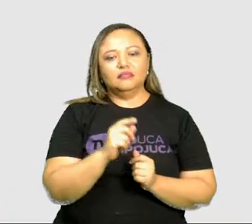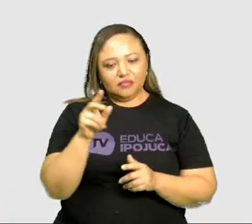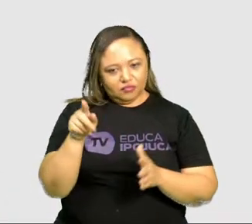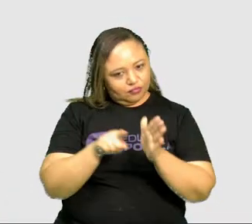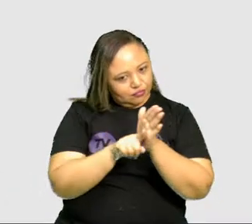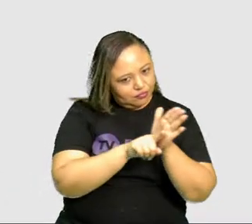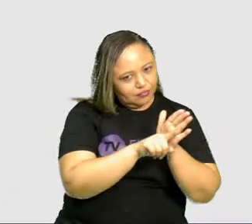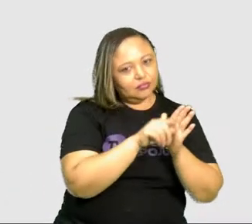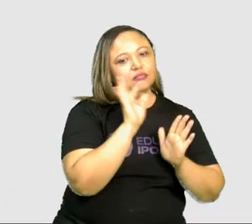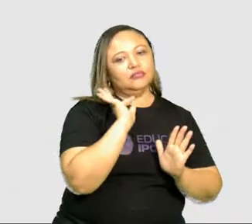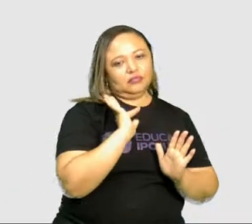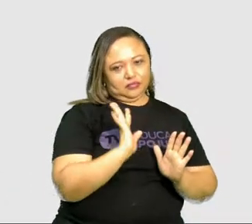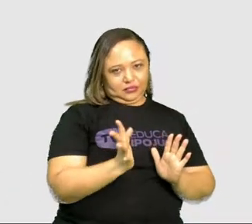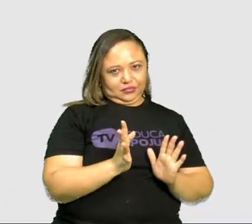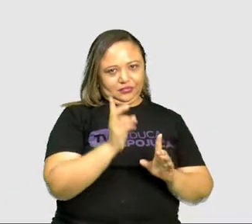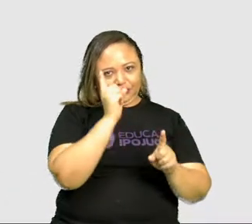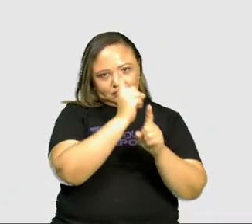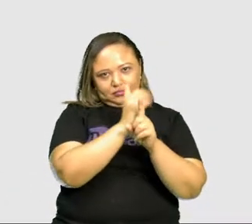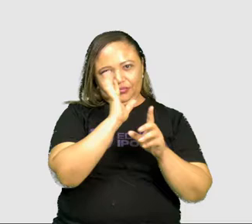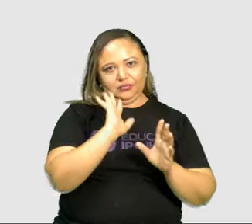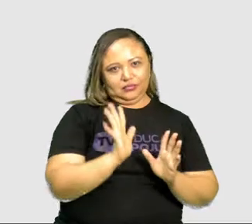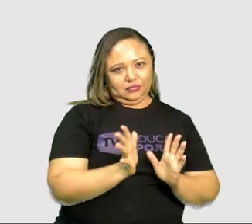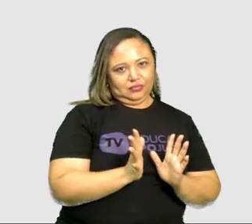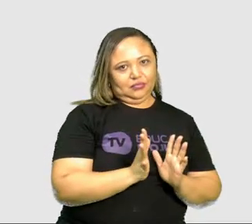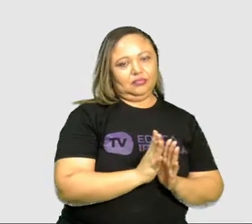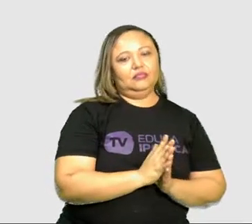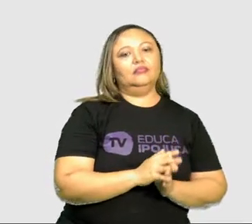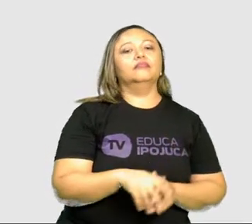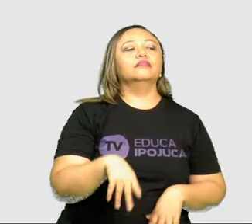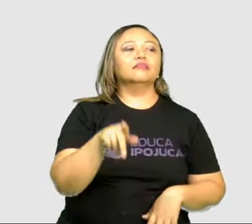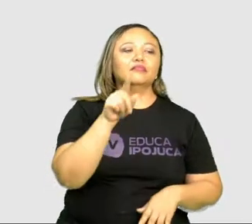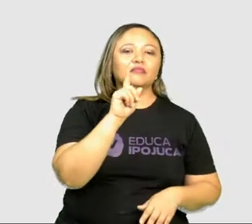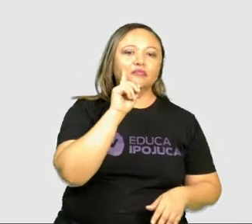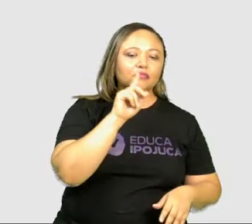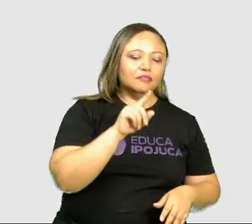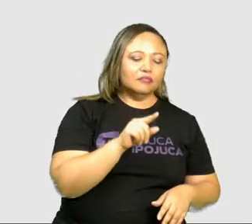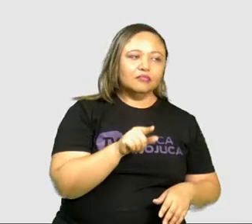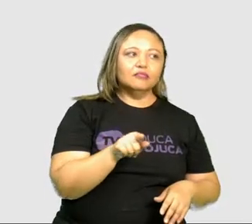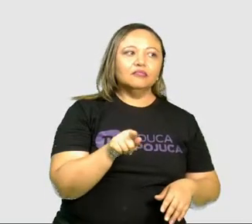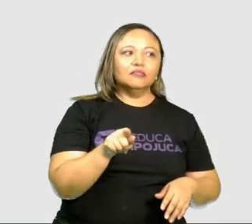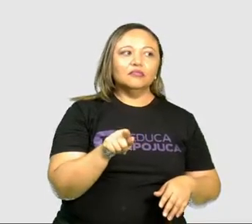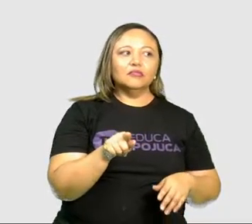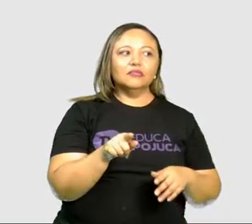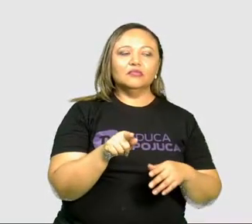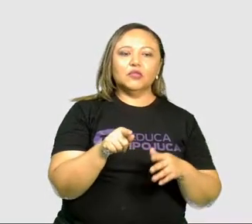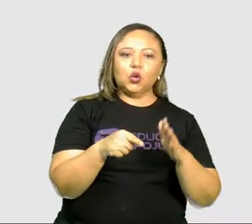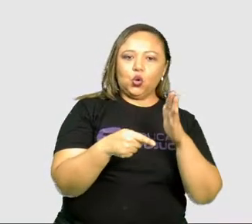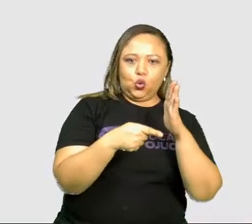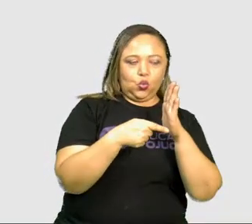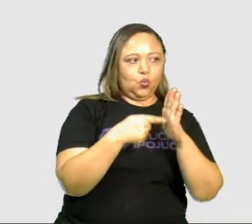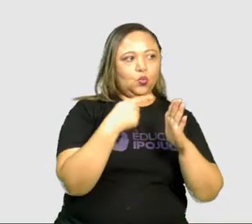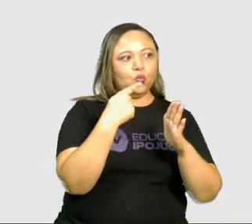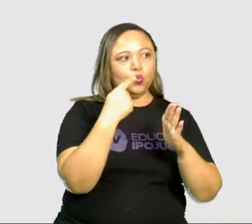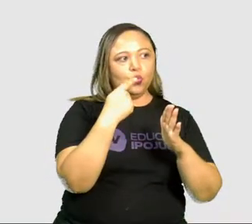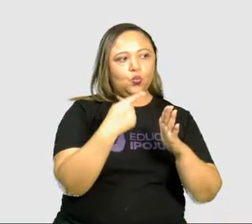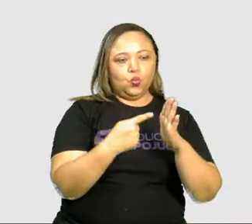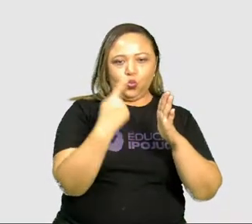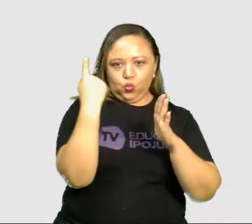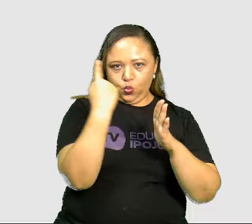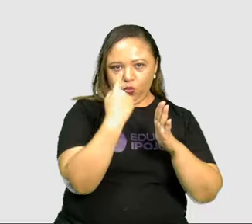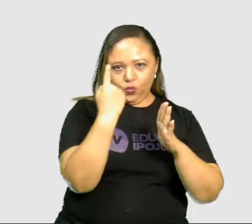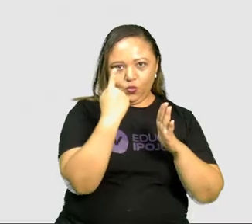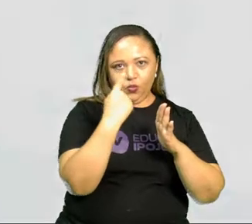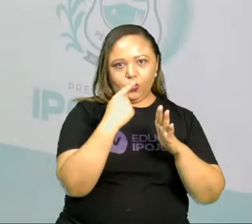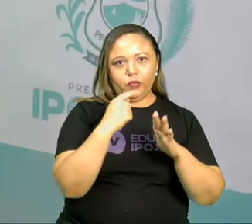analisaram? Descobriram? Sendo assim, a número 1 está o quê? Correr,